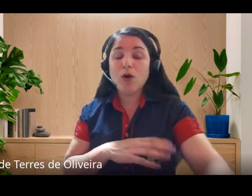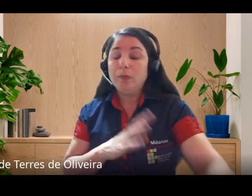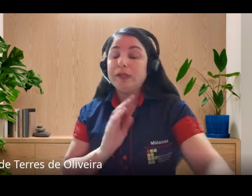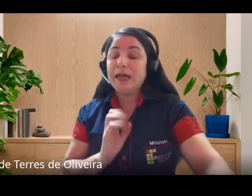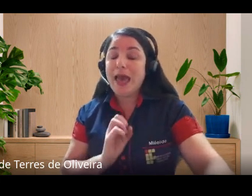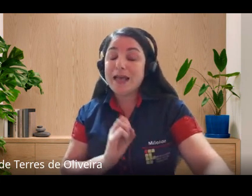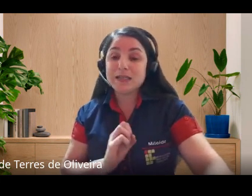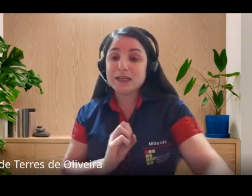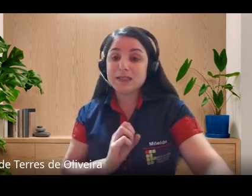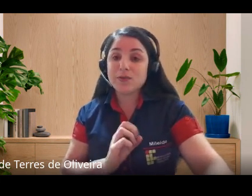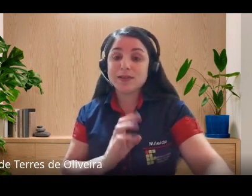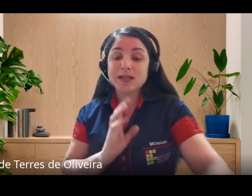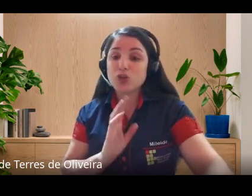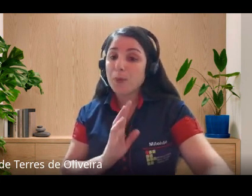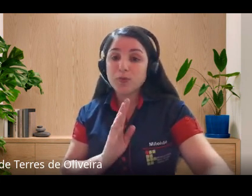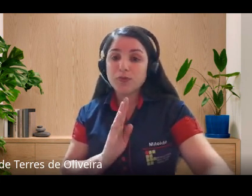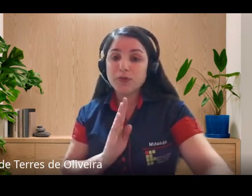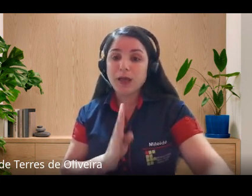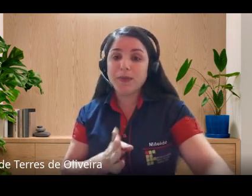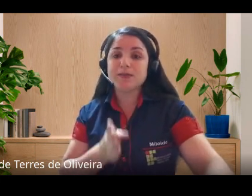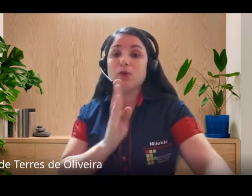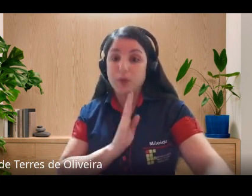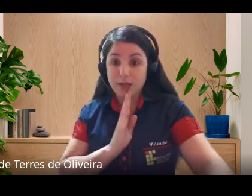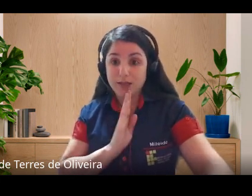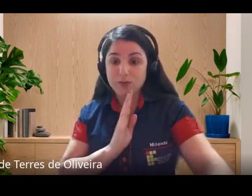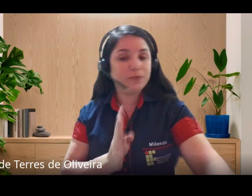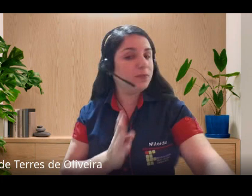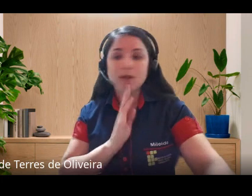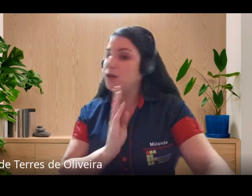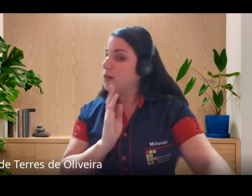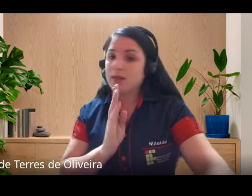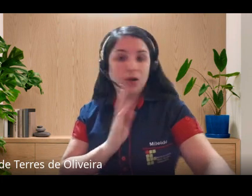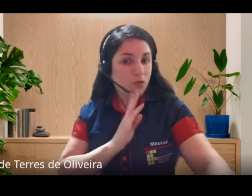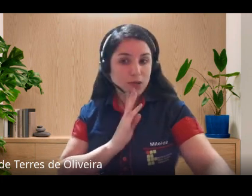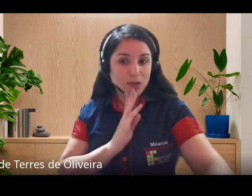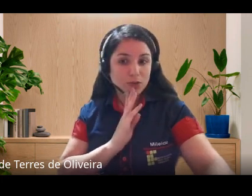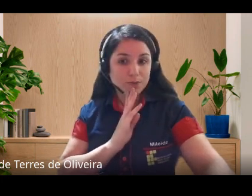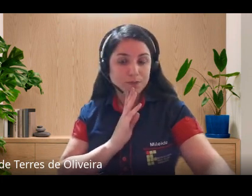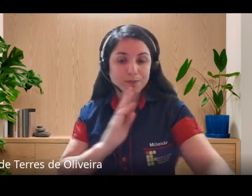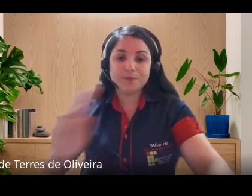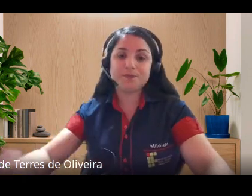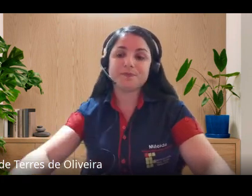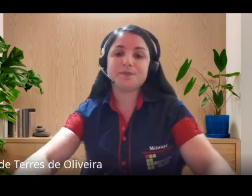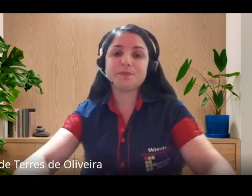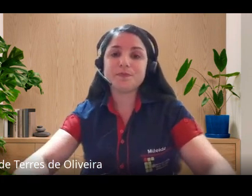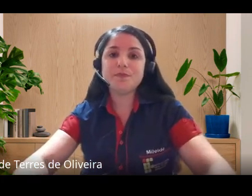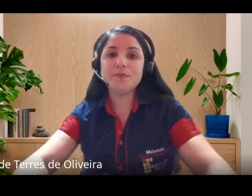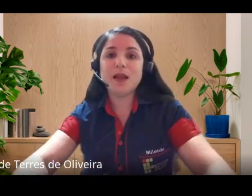suprassegmental, porque essa negação ela se dá só pelo movimento da cabeça. Conheço, não conheço.